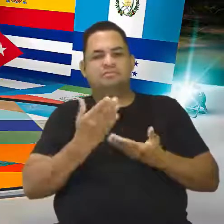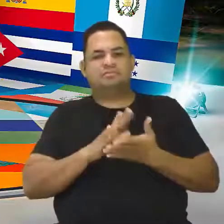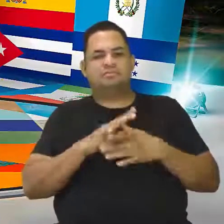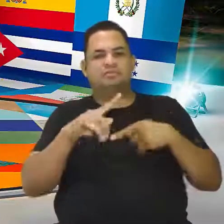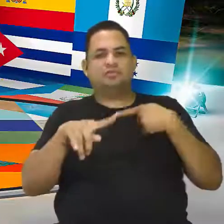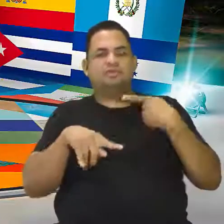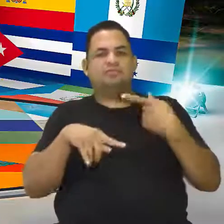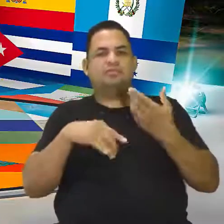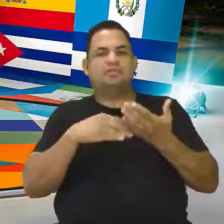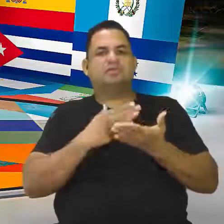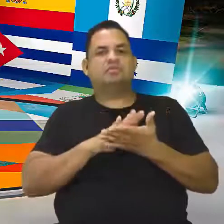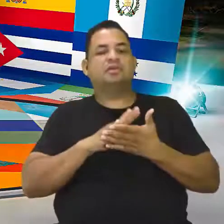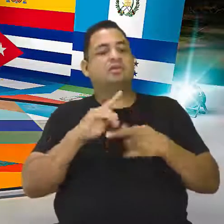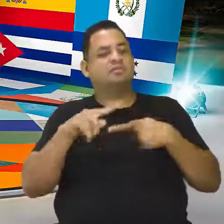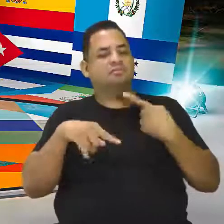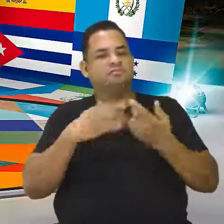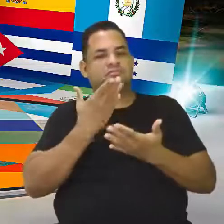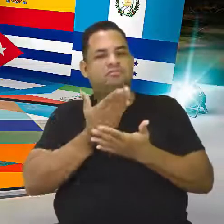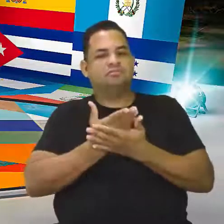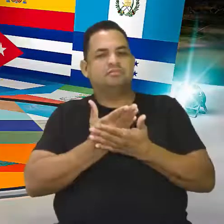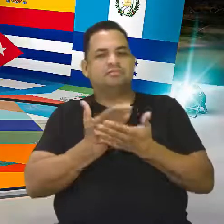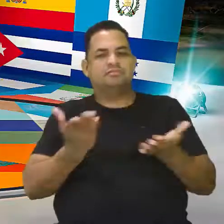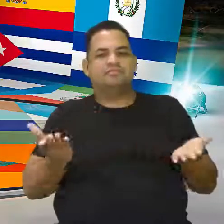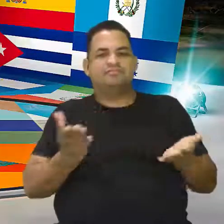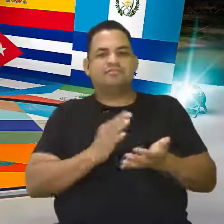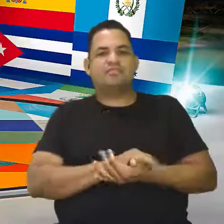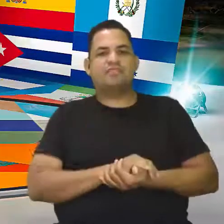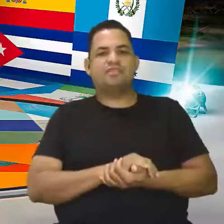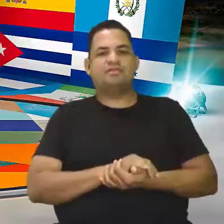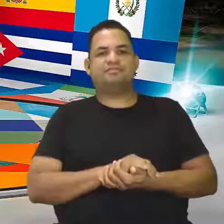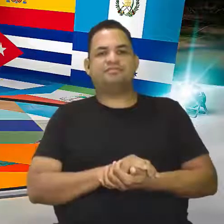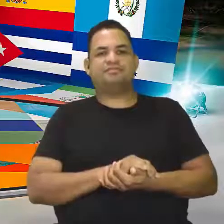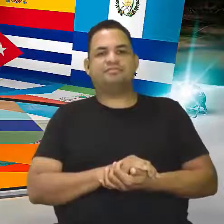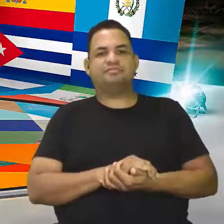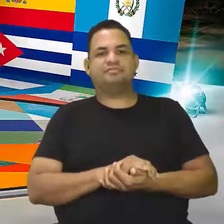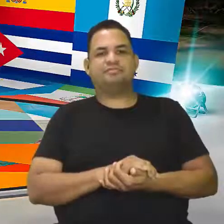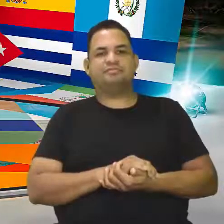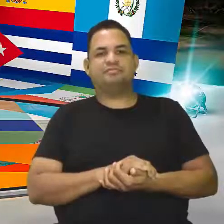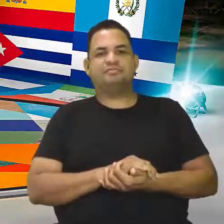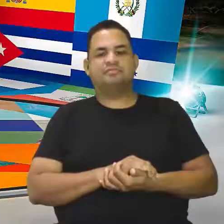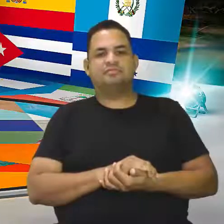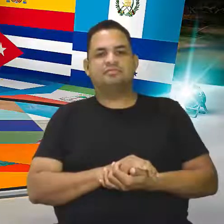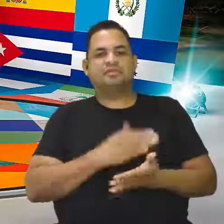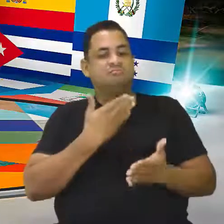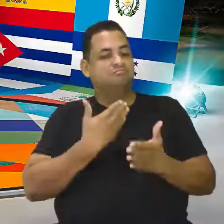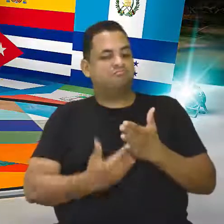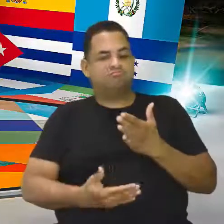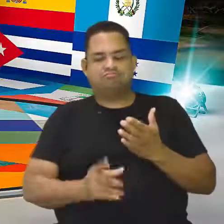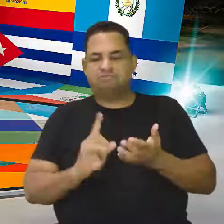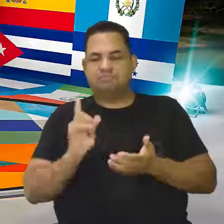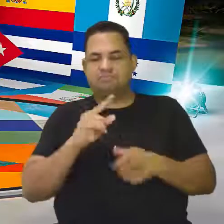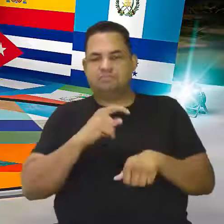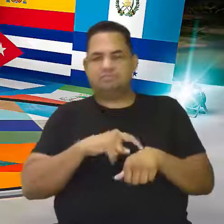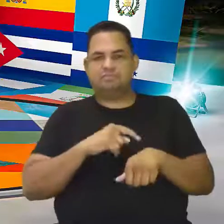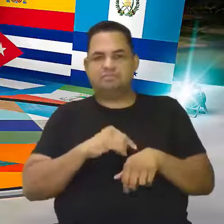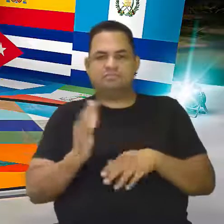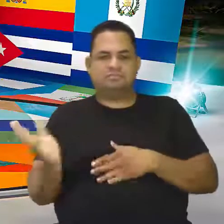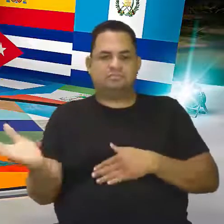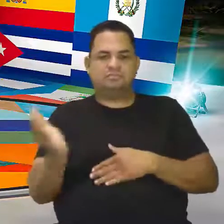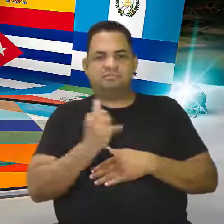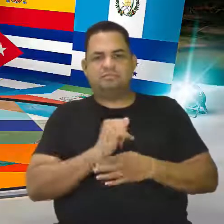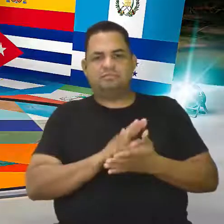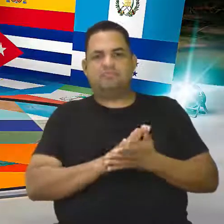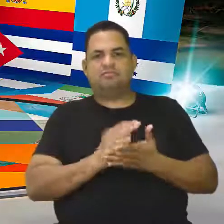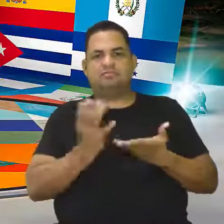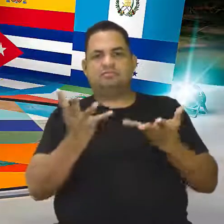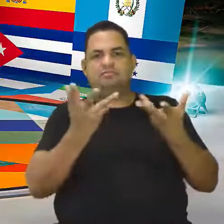tem próxima. Mais aula, né? A gente deixa pra se despedir na próxima. É verdade. Então, não vamos perder mais tempo e simbora para